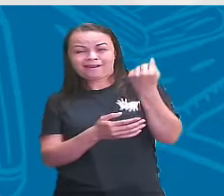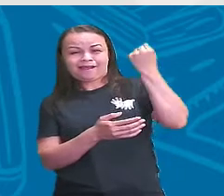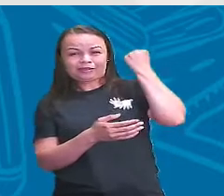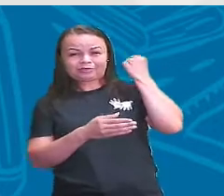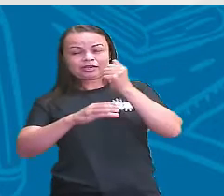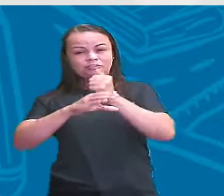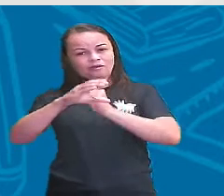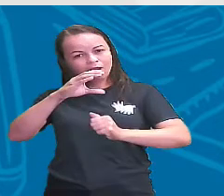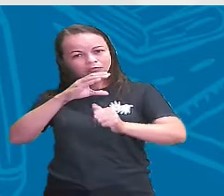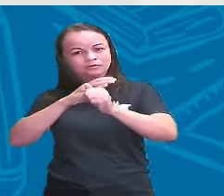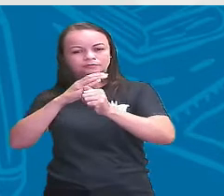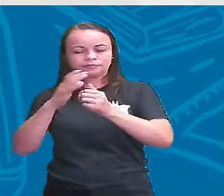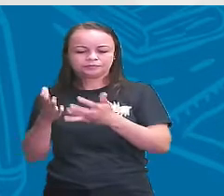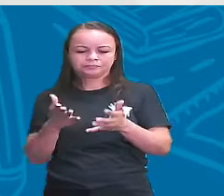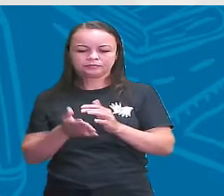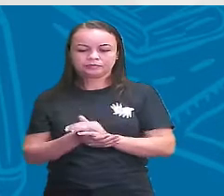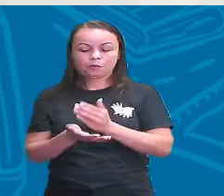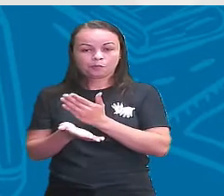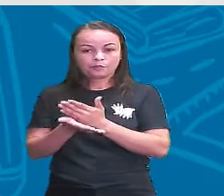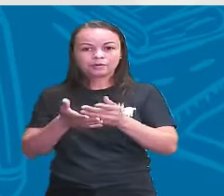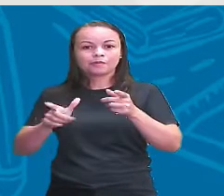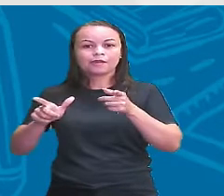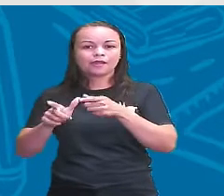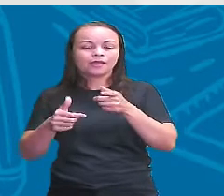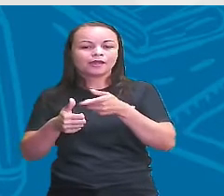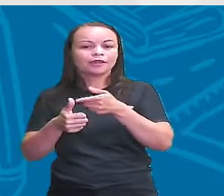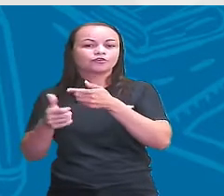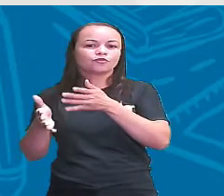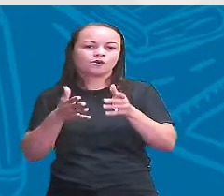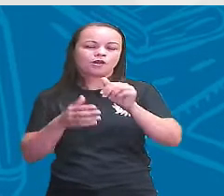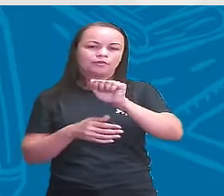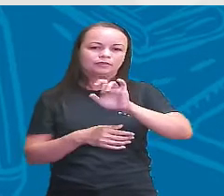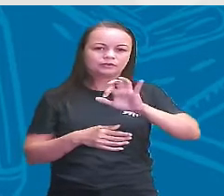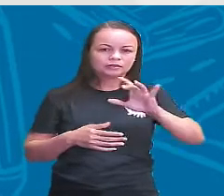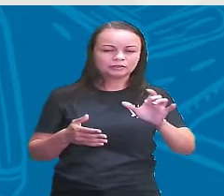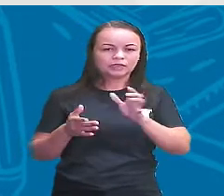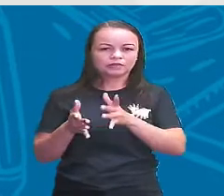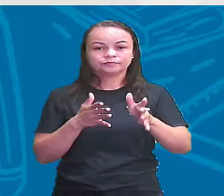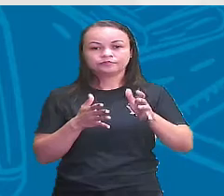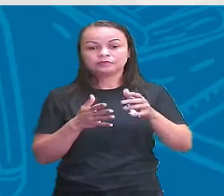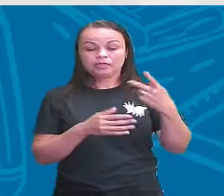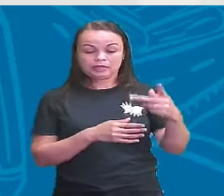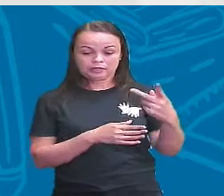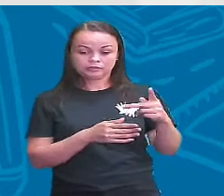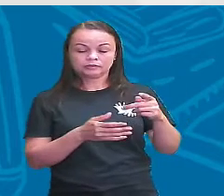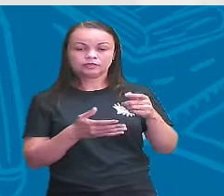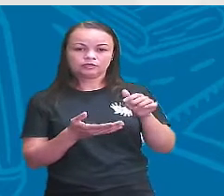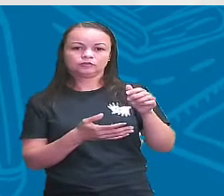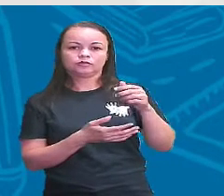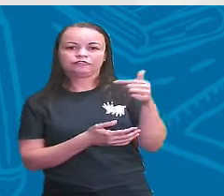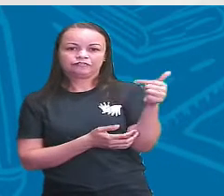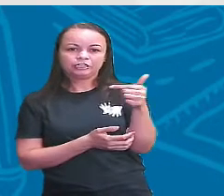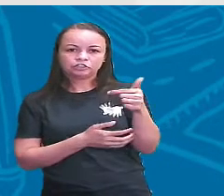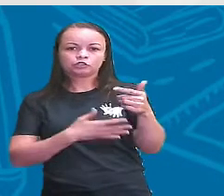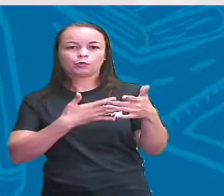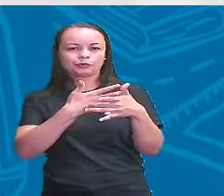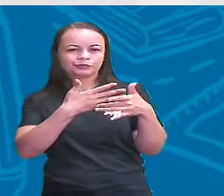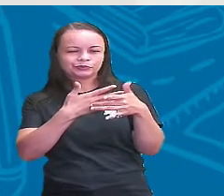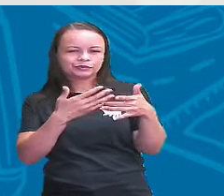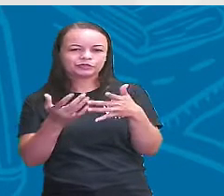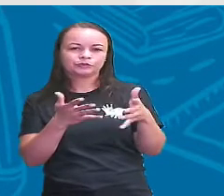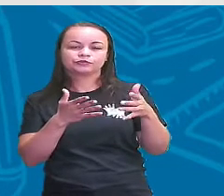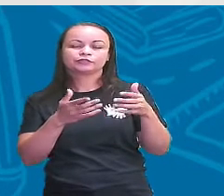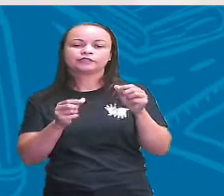ao primeiro alfabeto a ser usado em larga escala. O alfabeto fenício é composto por 22 signos que permitem